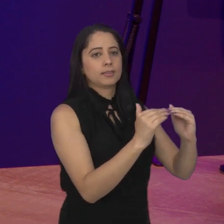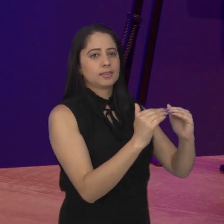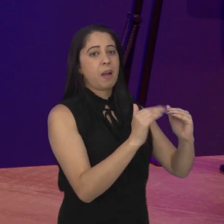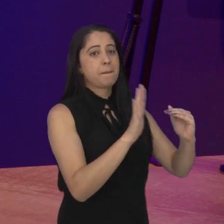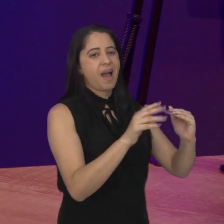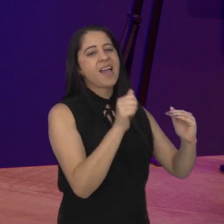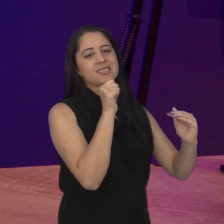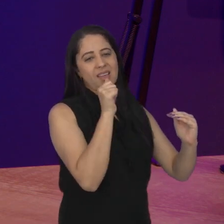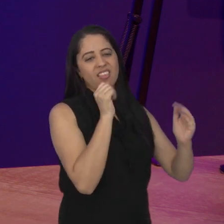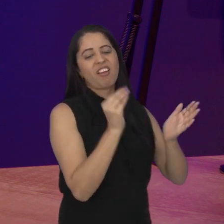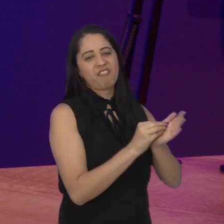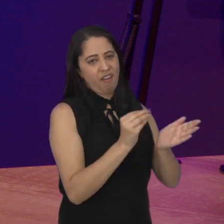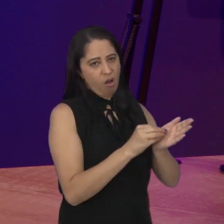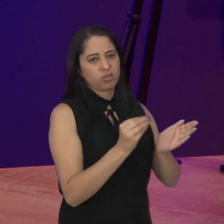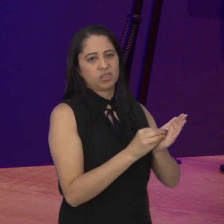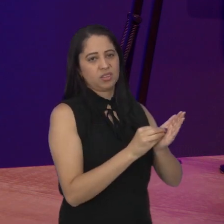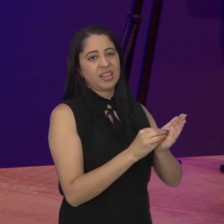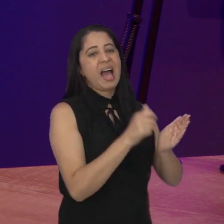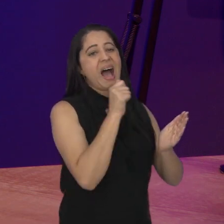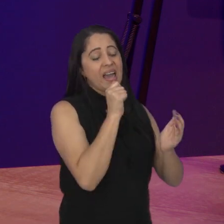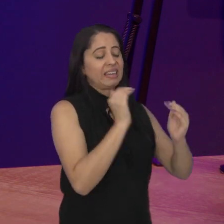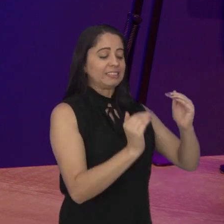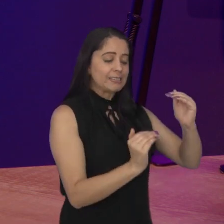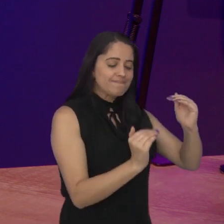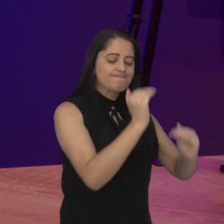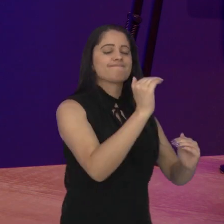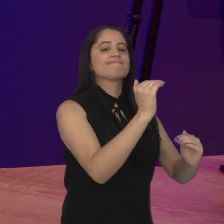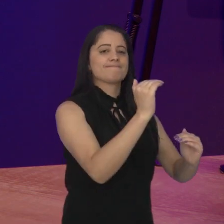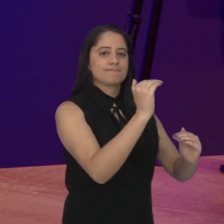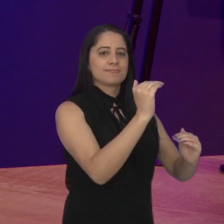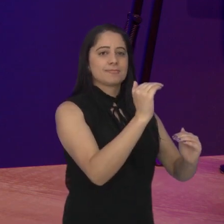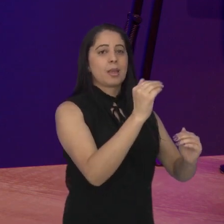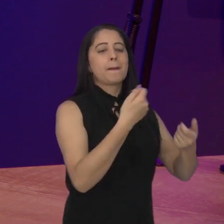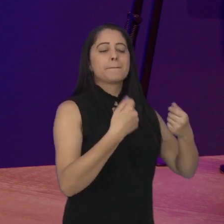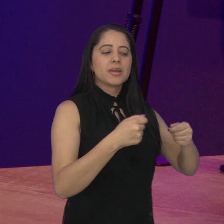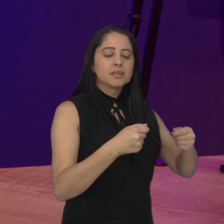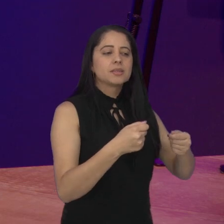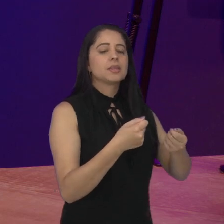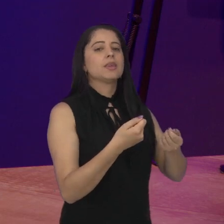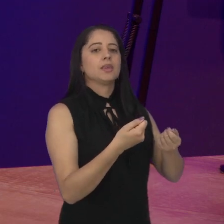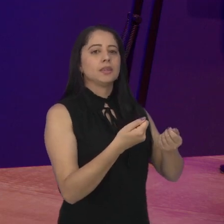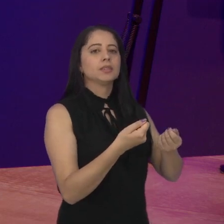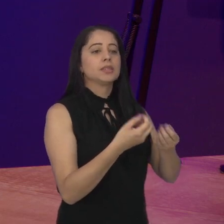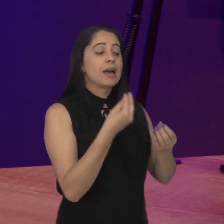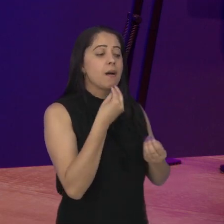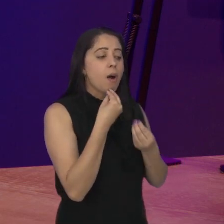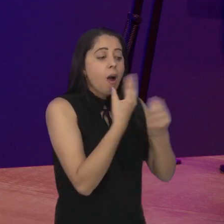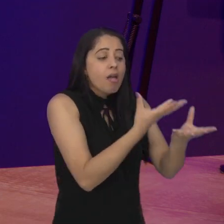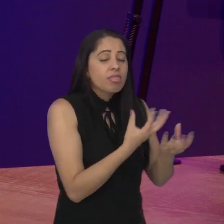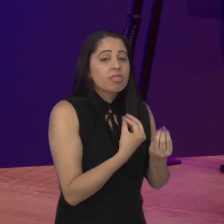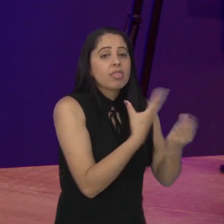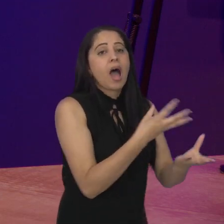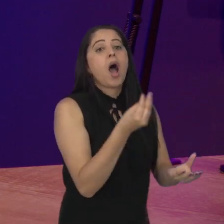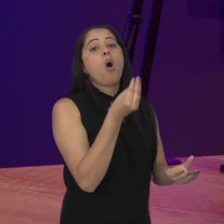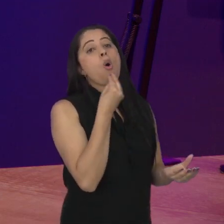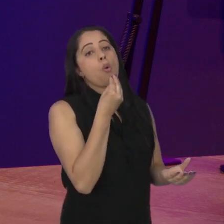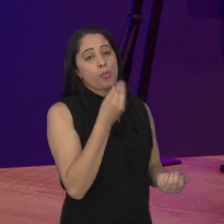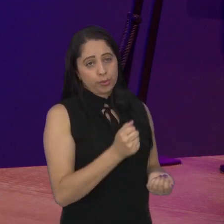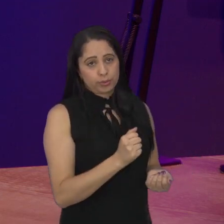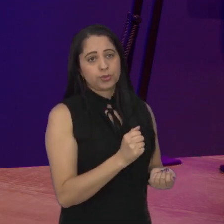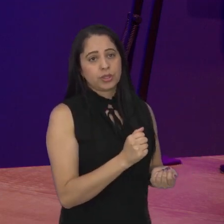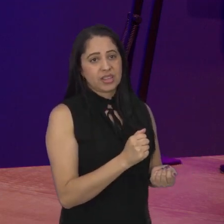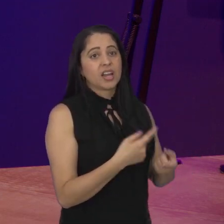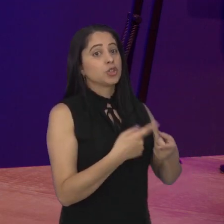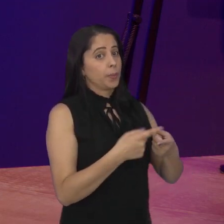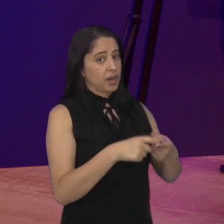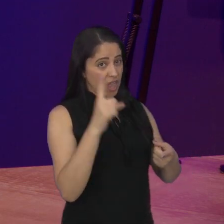mas falta bastante ainda. Falta um trabalho de distribuição de renda e que dê mais oportunidades para quem não tem,